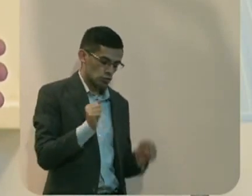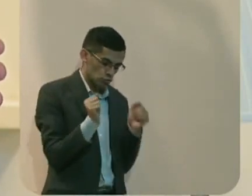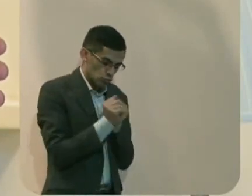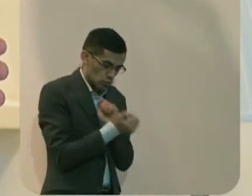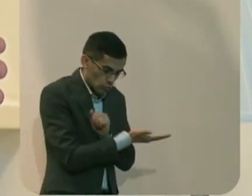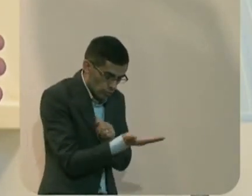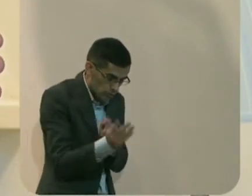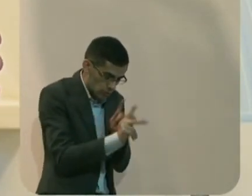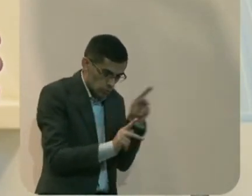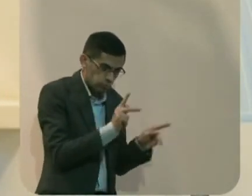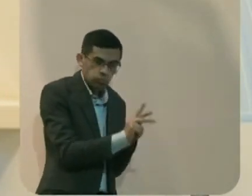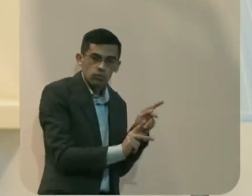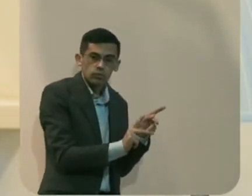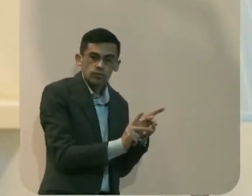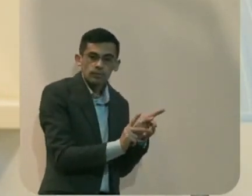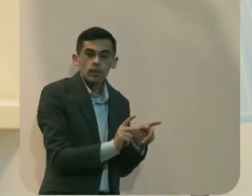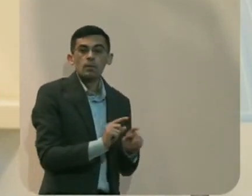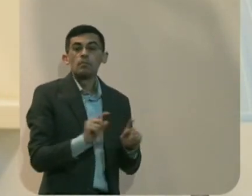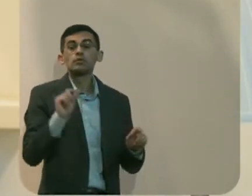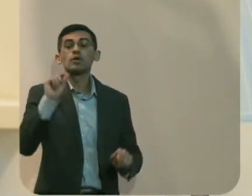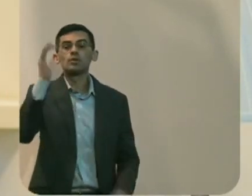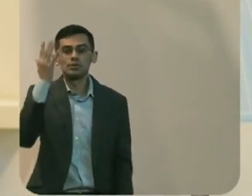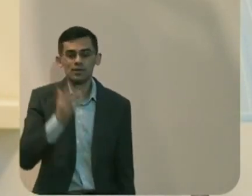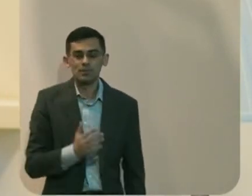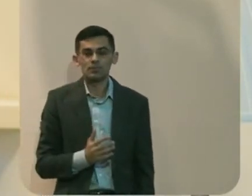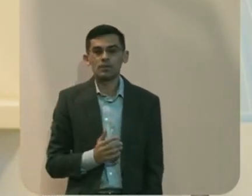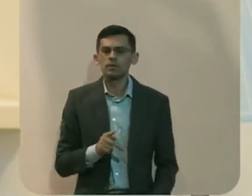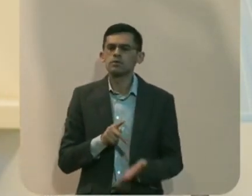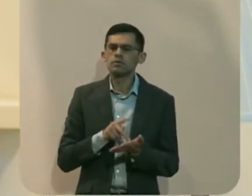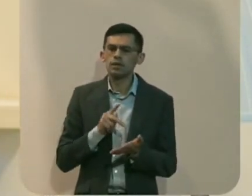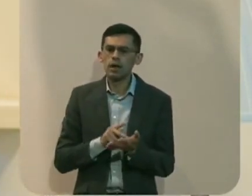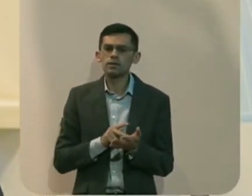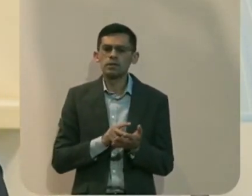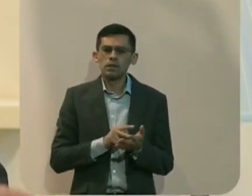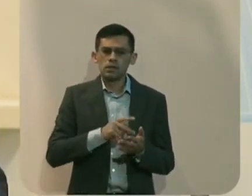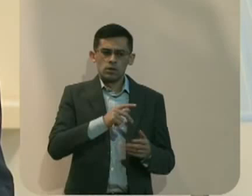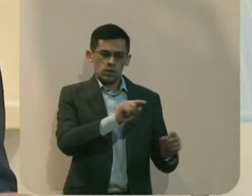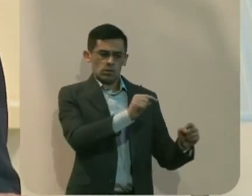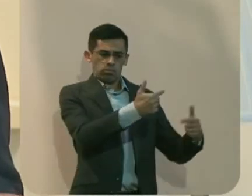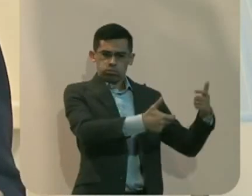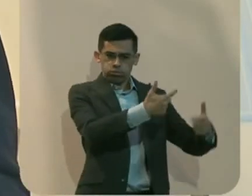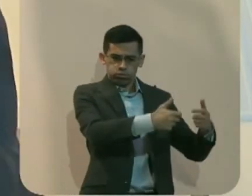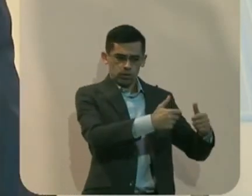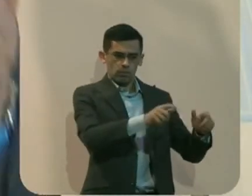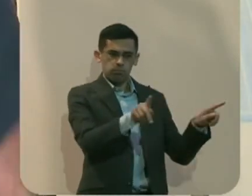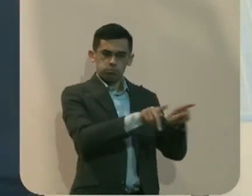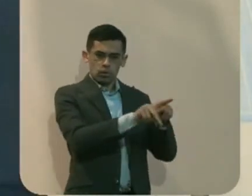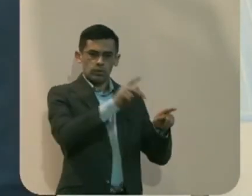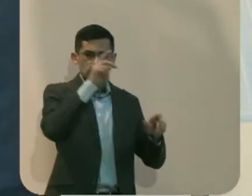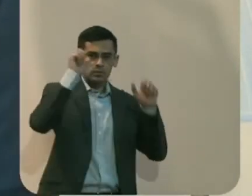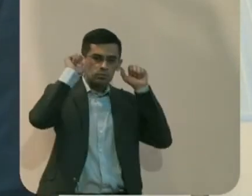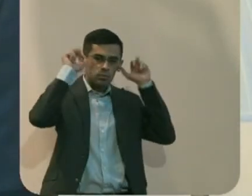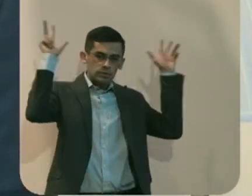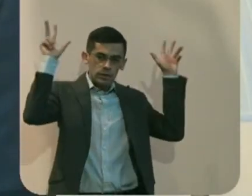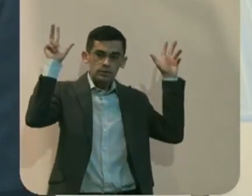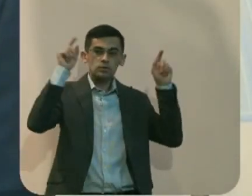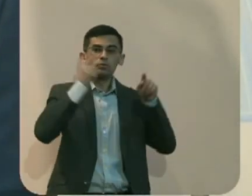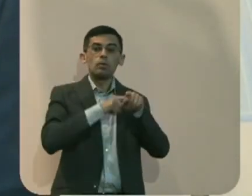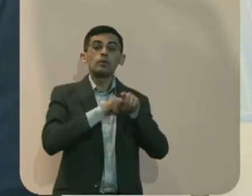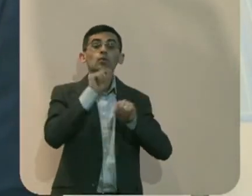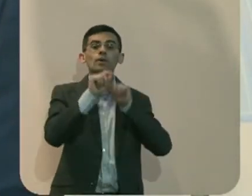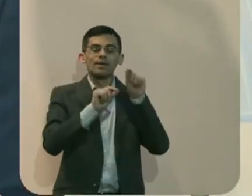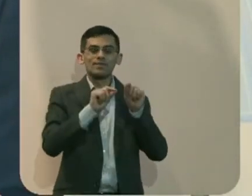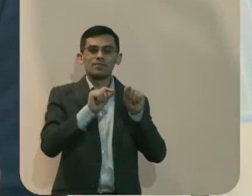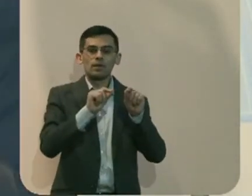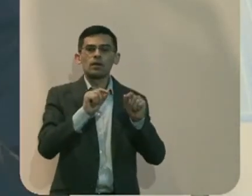de vocês. E aí, certamente, os inimigos de Moisés se levantaram nessa hora para dizer, está